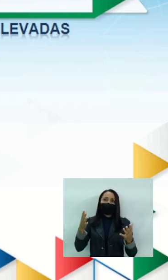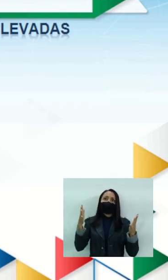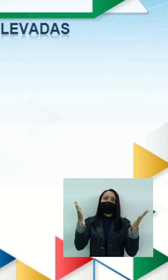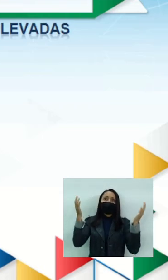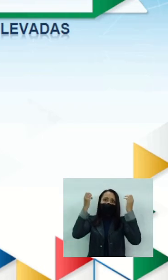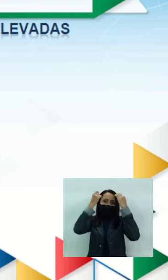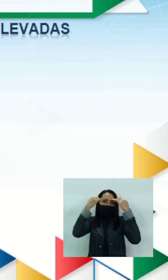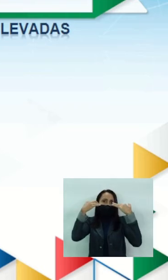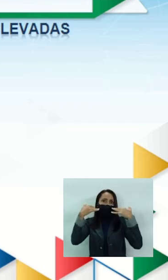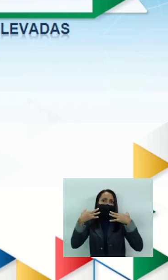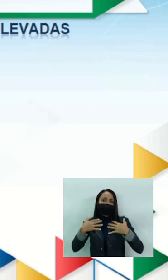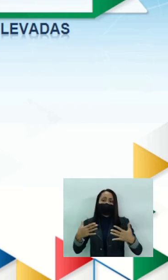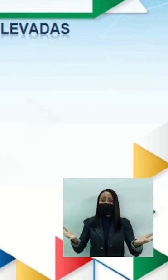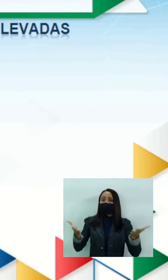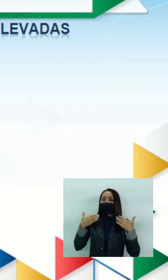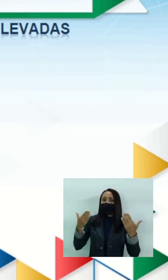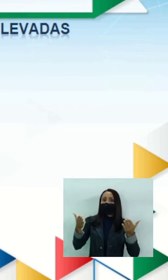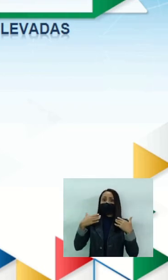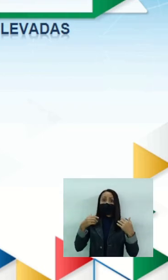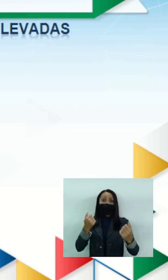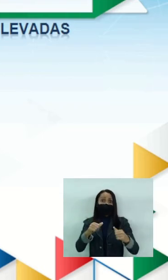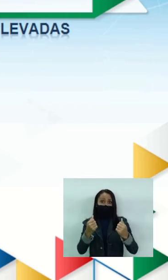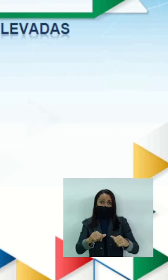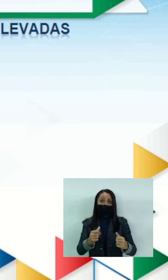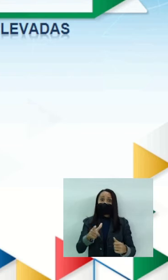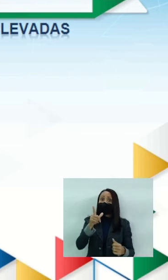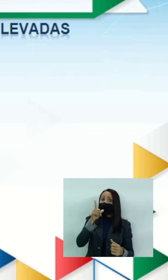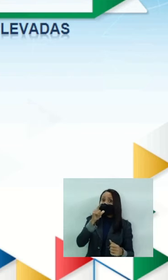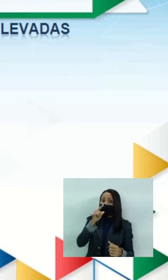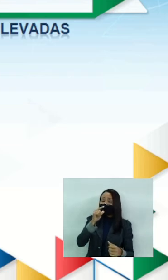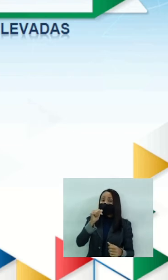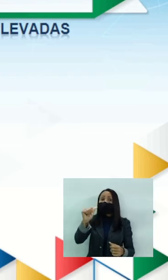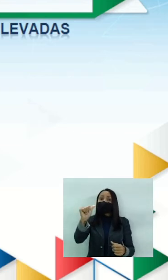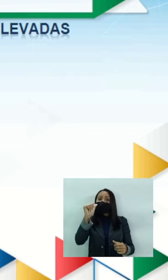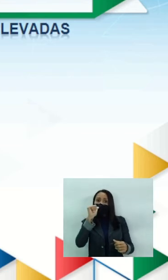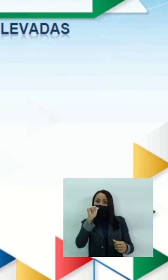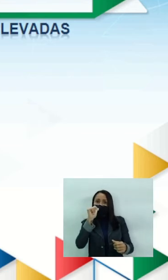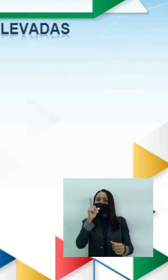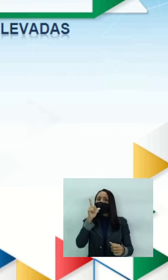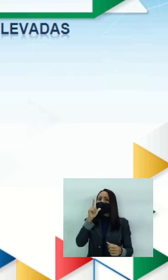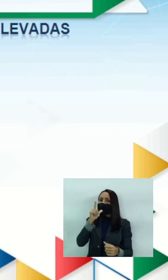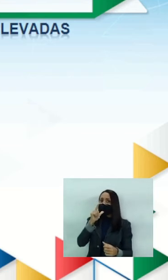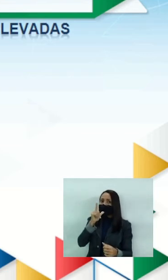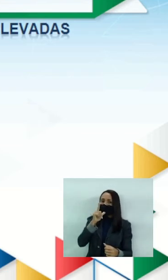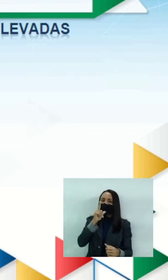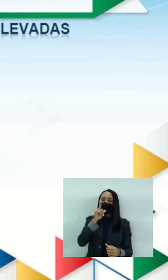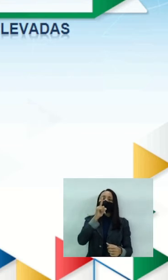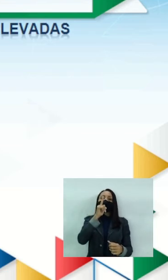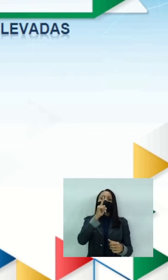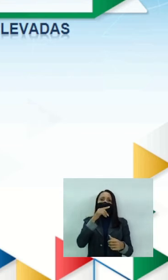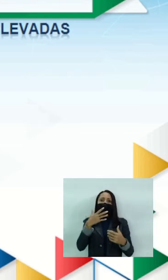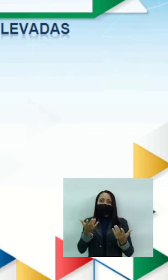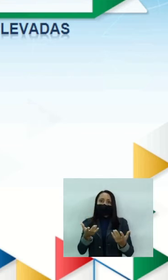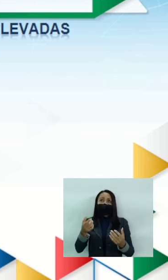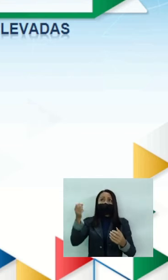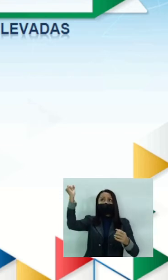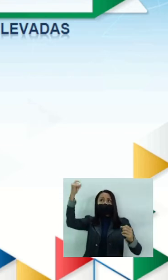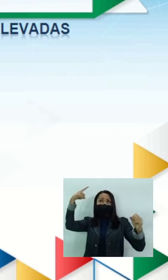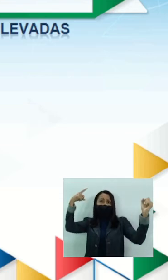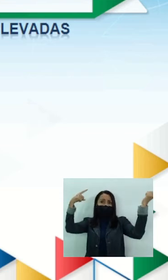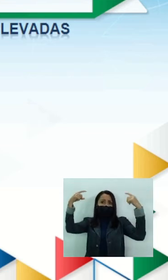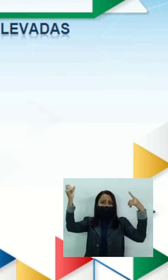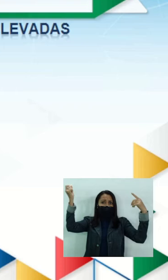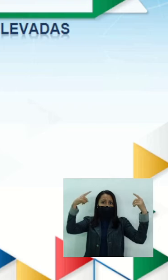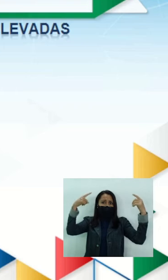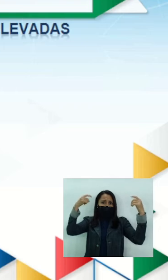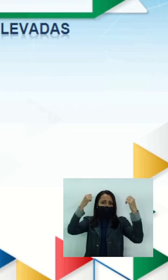certo? Então, calor, você precisa se hidratar, beber água, né? Porque a incidência de raios solares é muito grande, então o